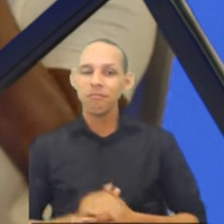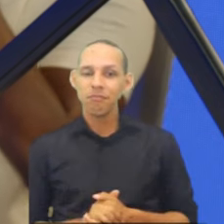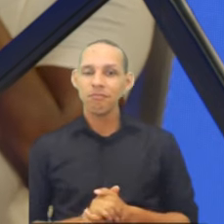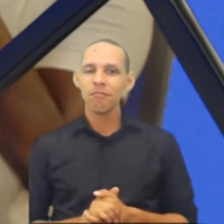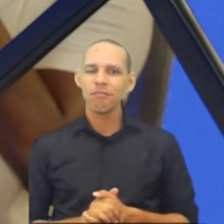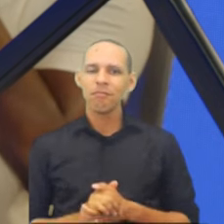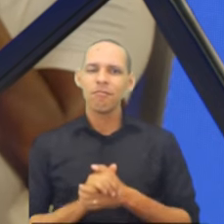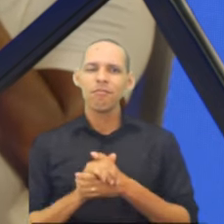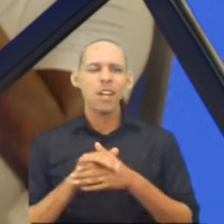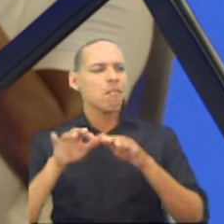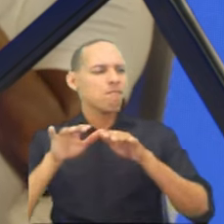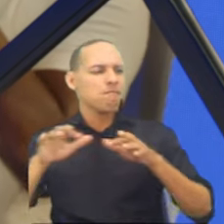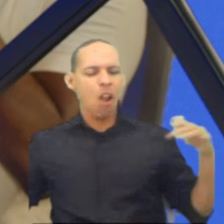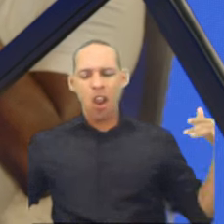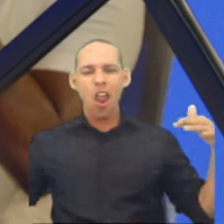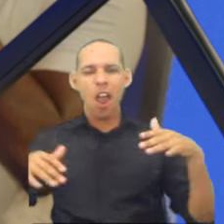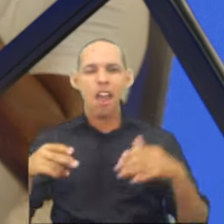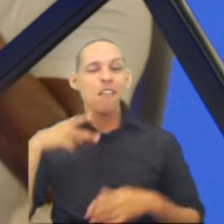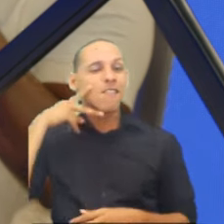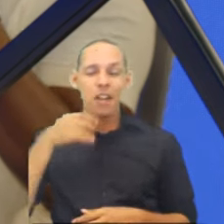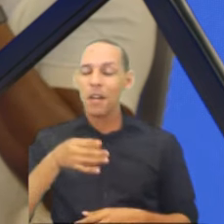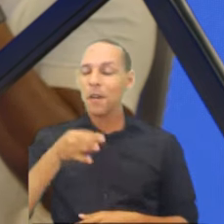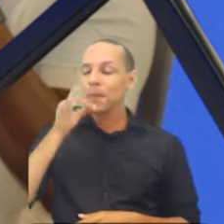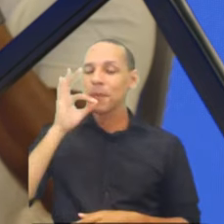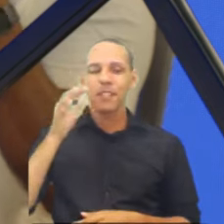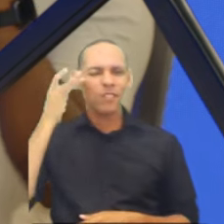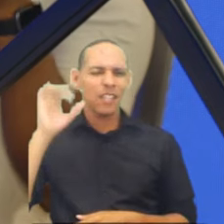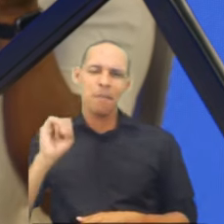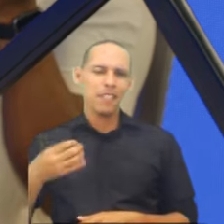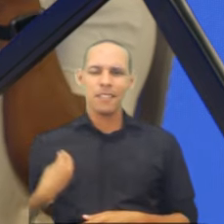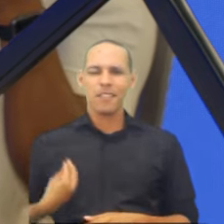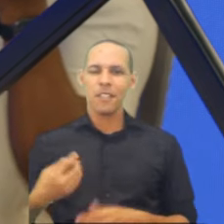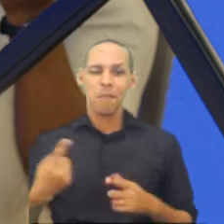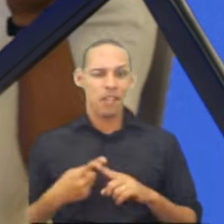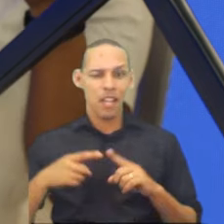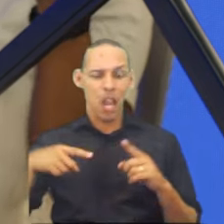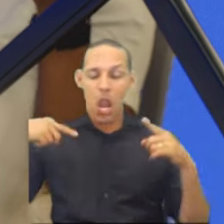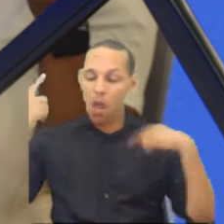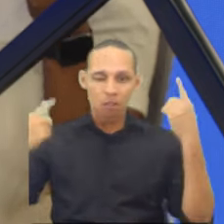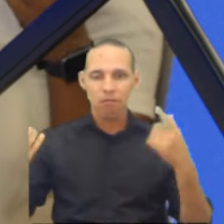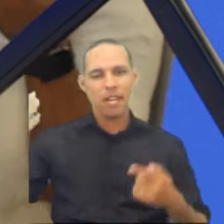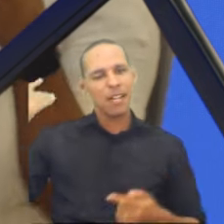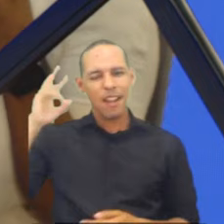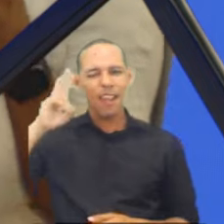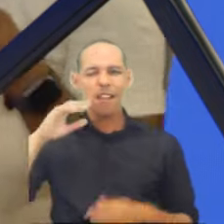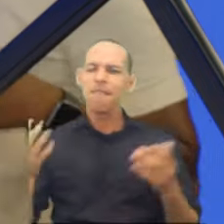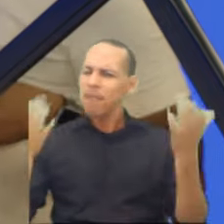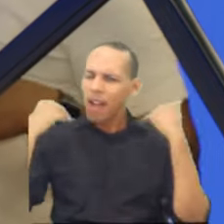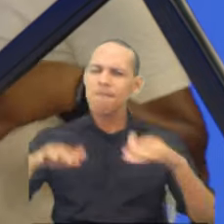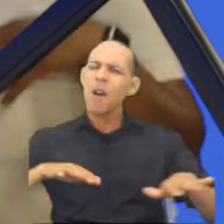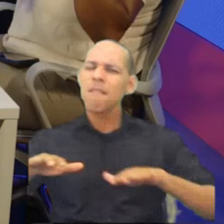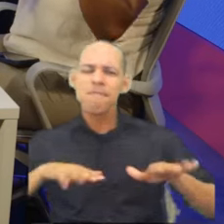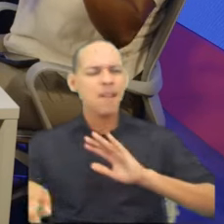online todas umas cantasse adin outras não a gente nem sabia se a gente já tá viva na verdade porque tava aquela loucura